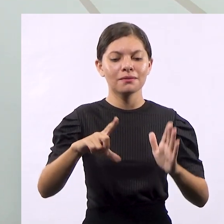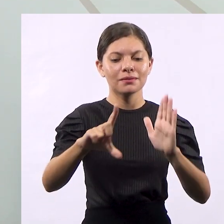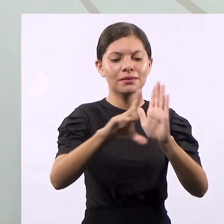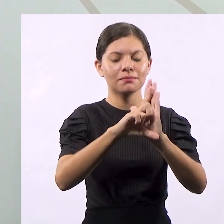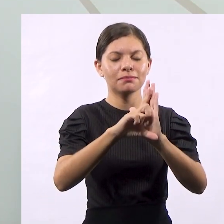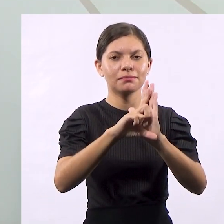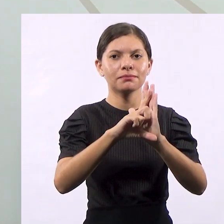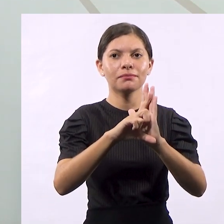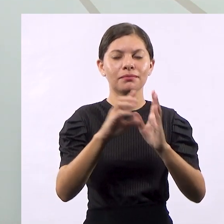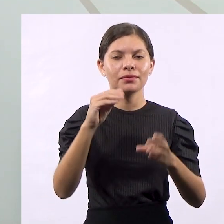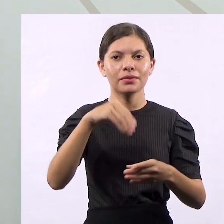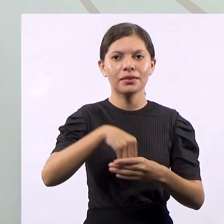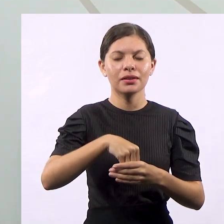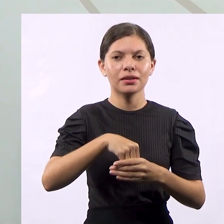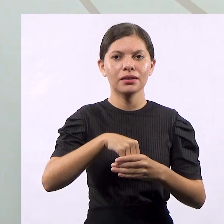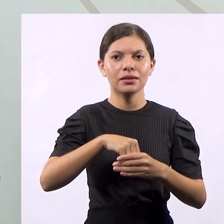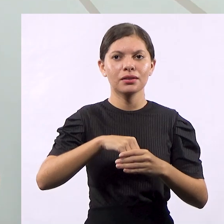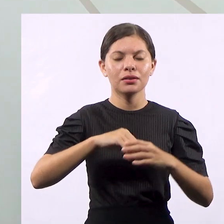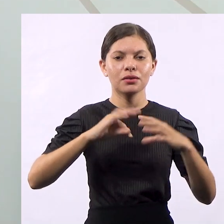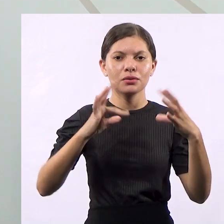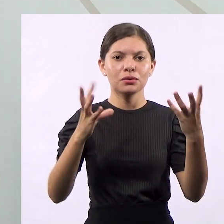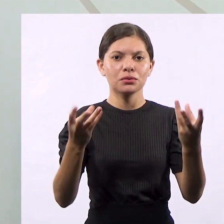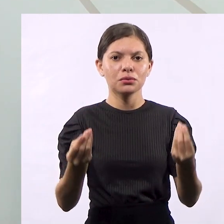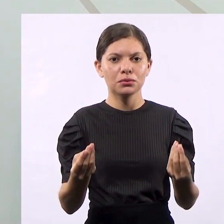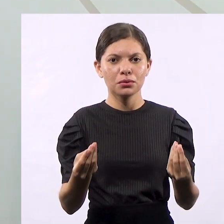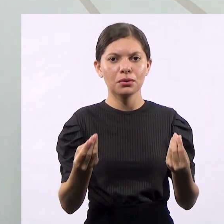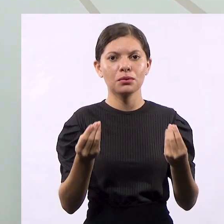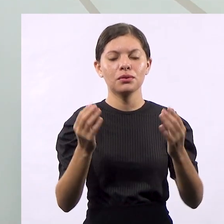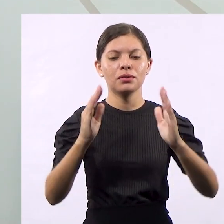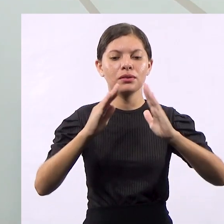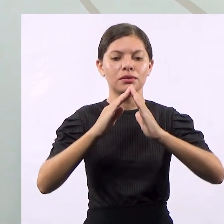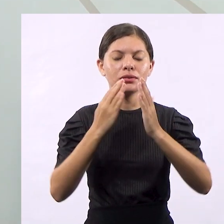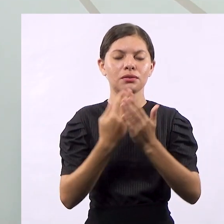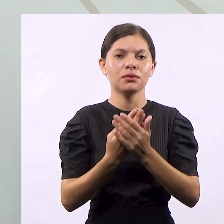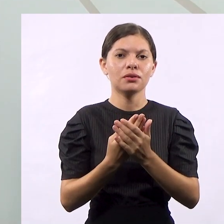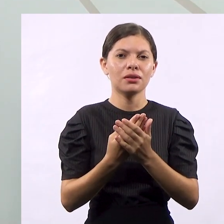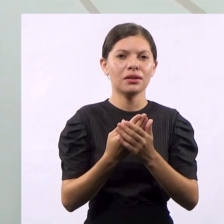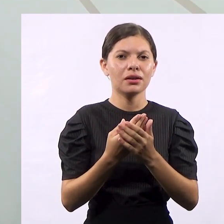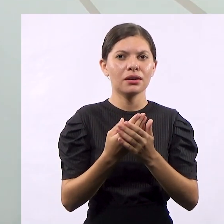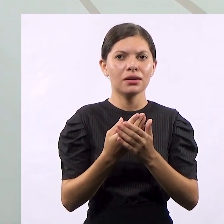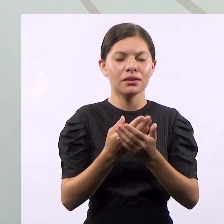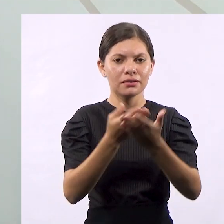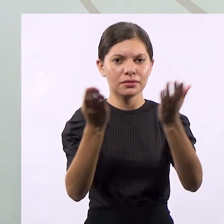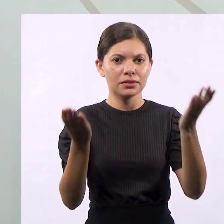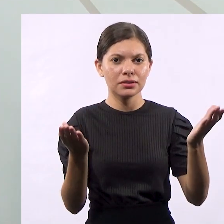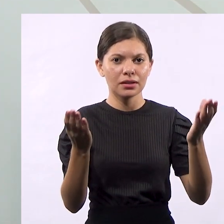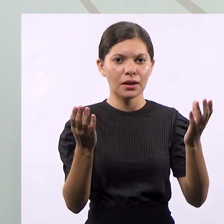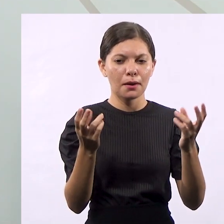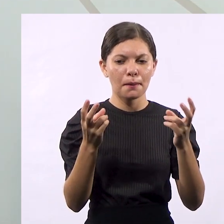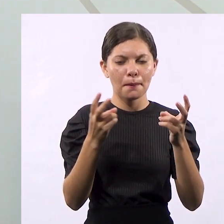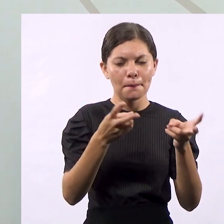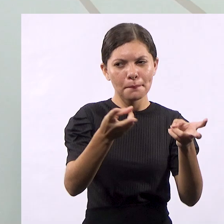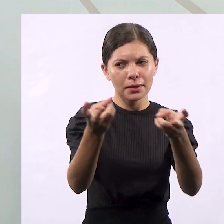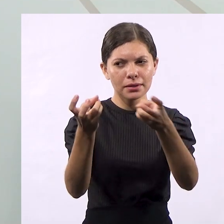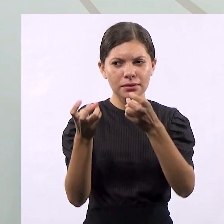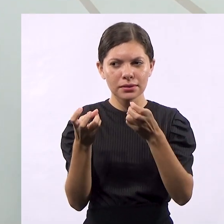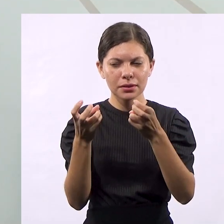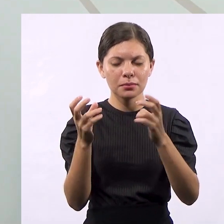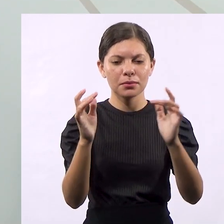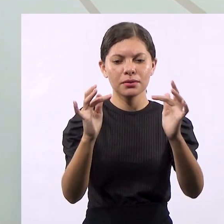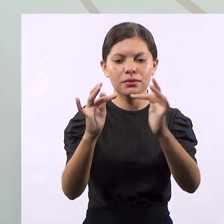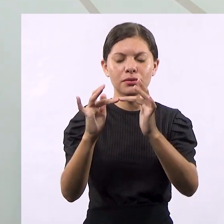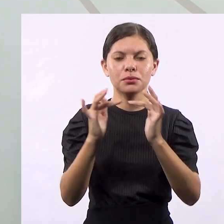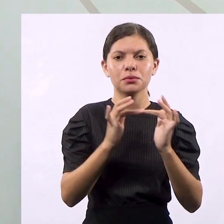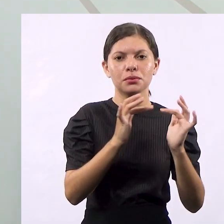pautadas na legislação. Isso tudo faz com que a escola, você perceba lá na escola, lá no seu contato